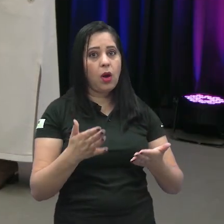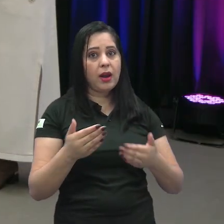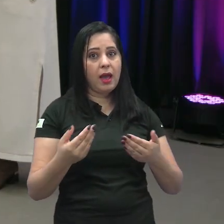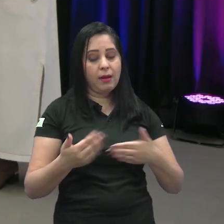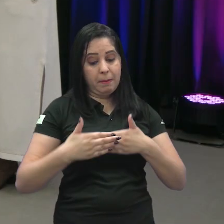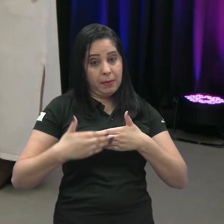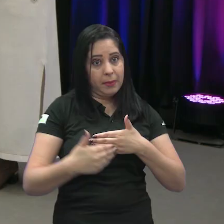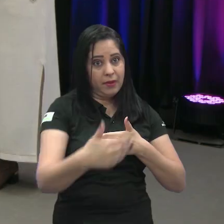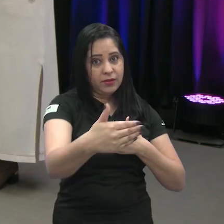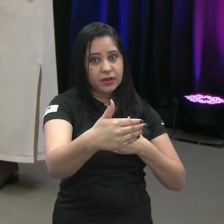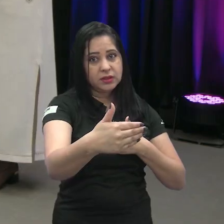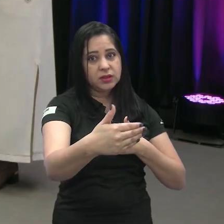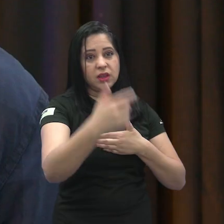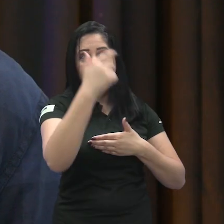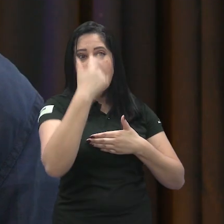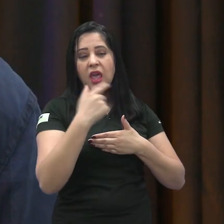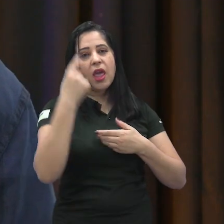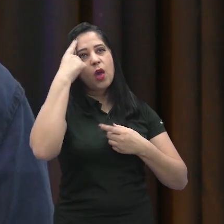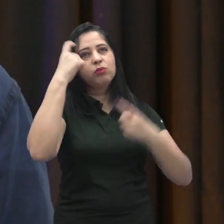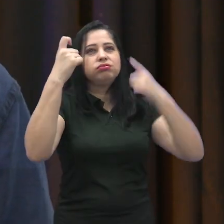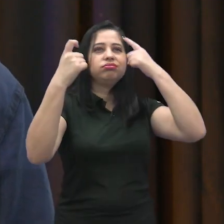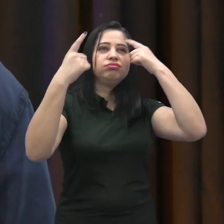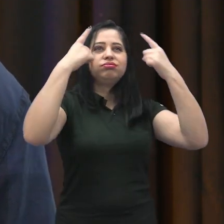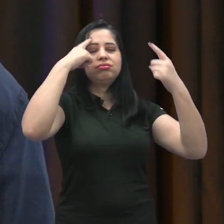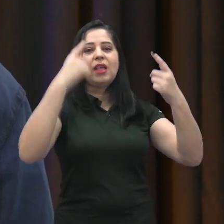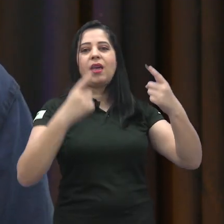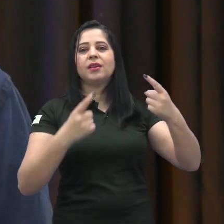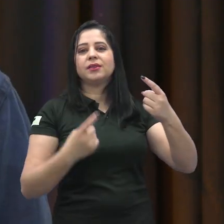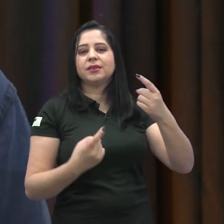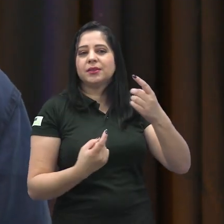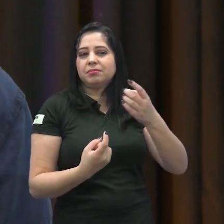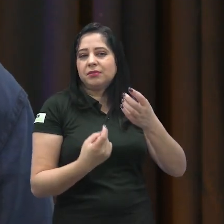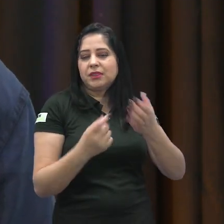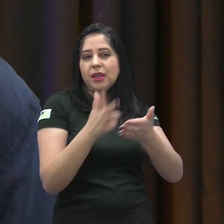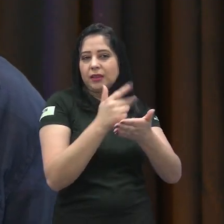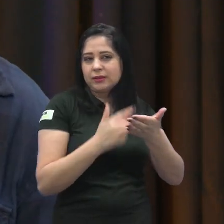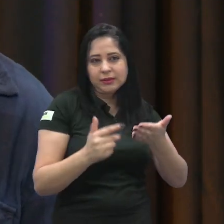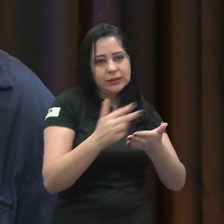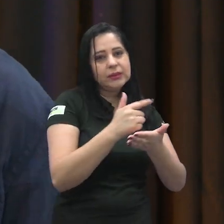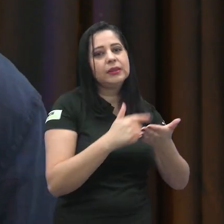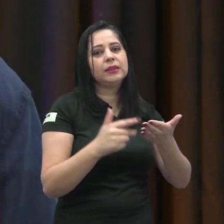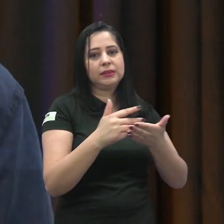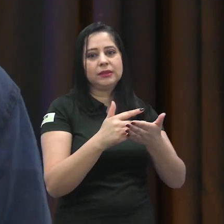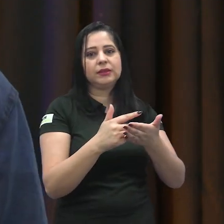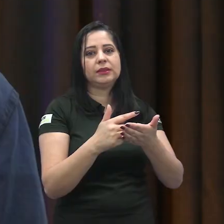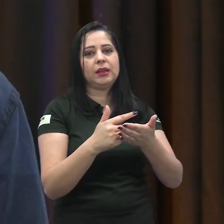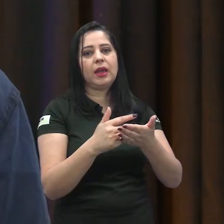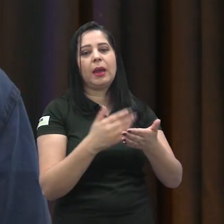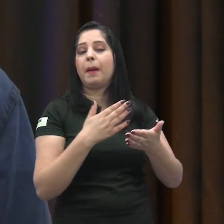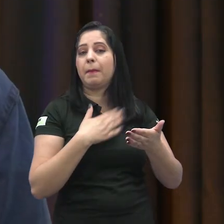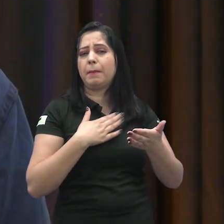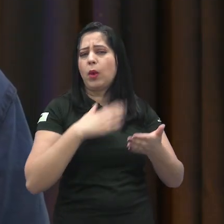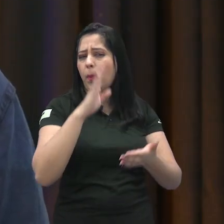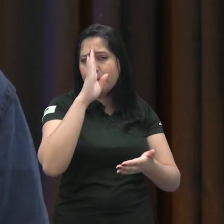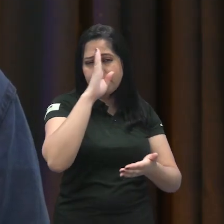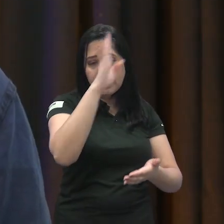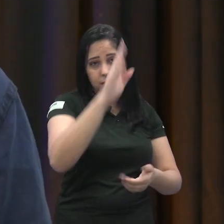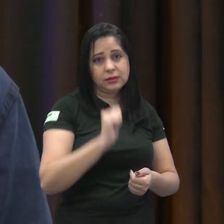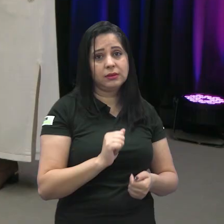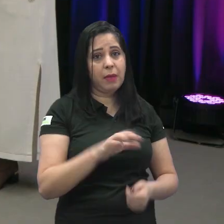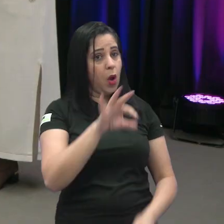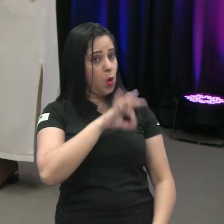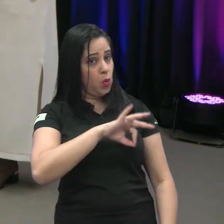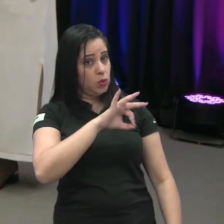iniciando uma nova etapa da minha vida. Eu trabalho muito com caricaturas ao vivo, em eventos também. Sim. Hoje em dia, esse é o meu